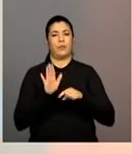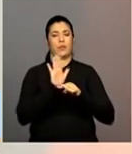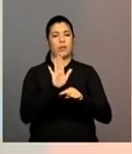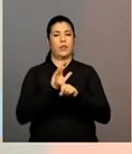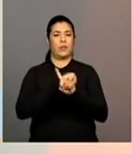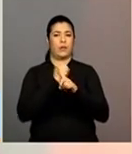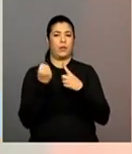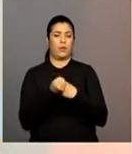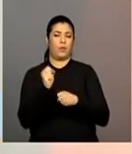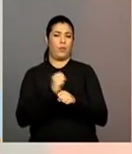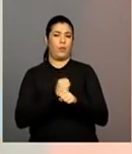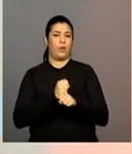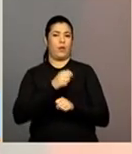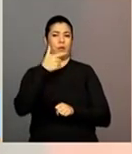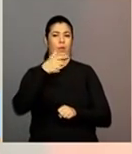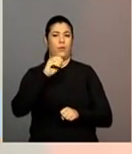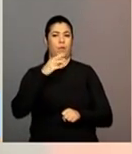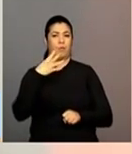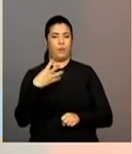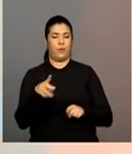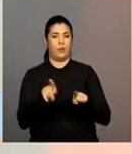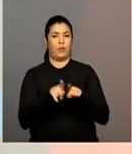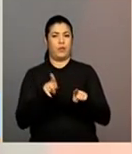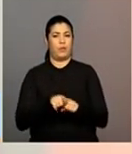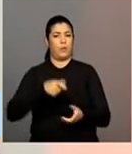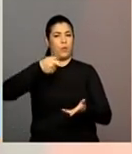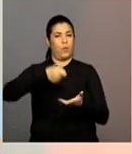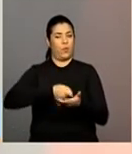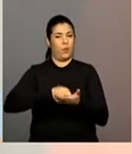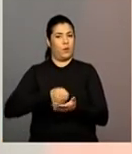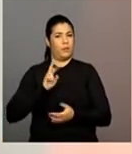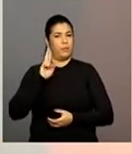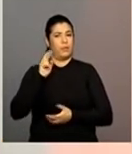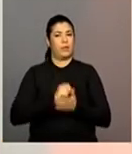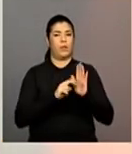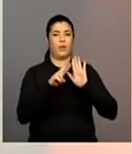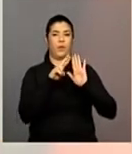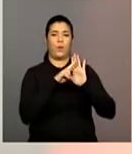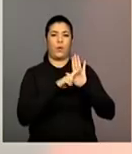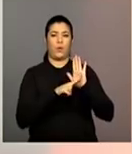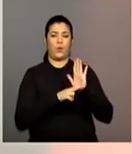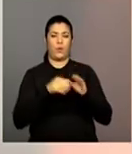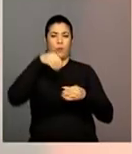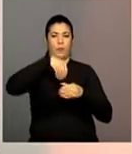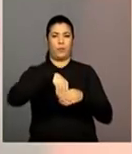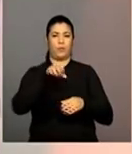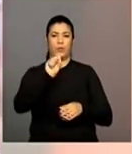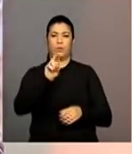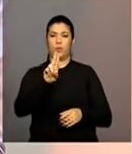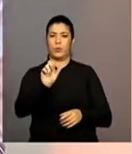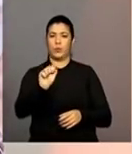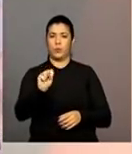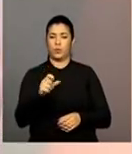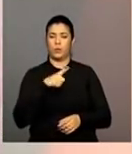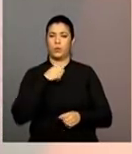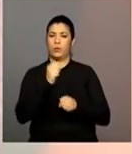2004 e logo referendada confirmada na Norma operacional básica do suas de 2005